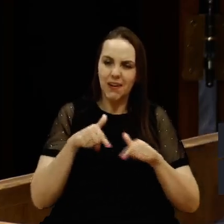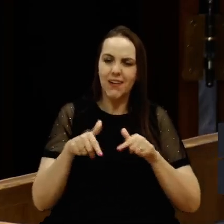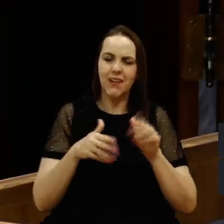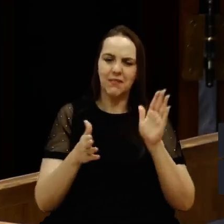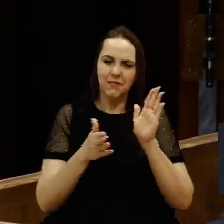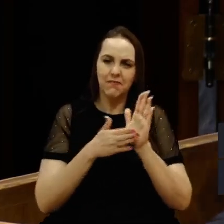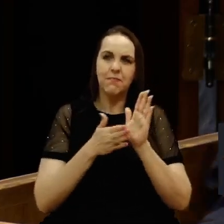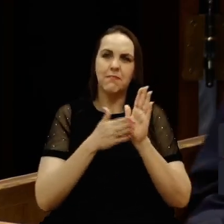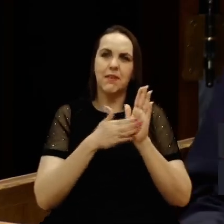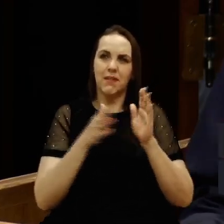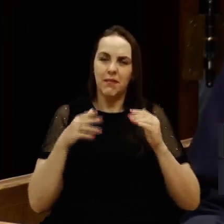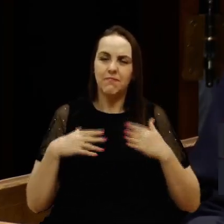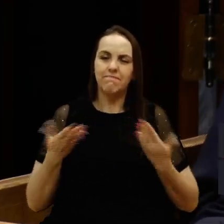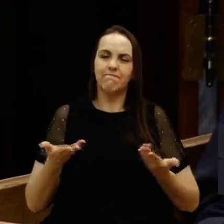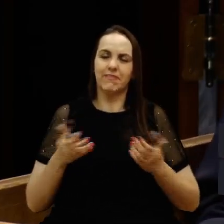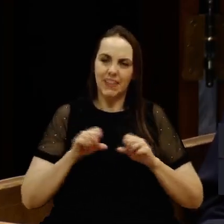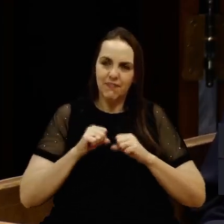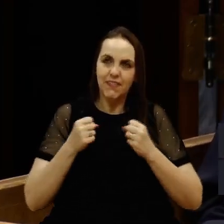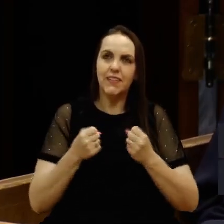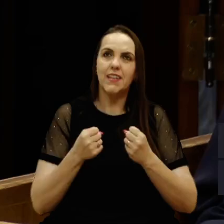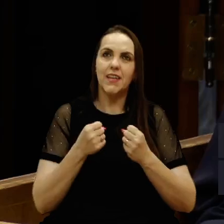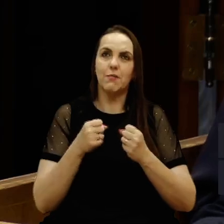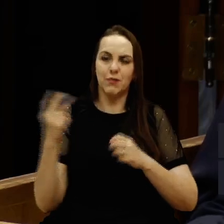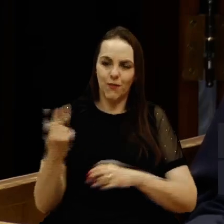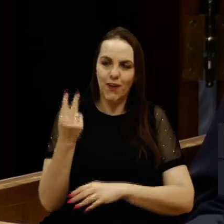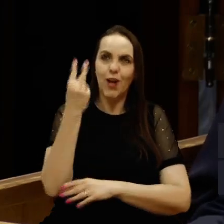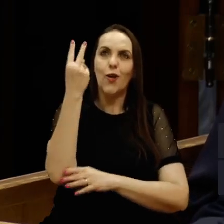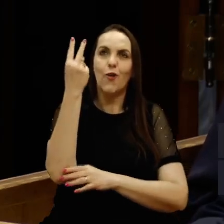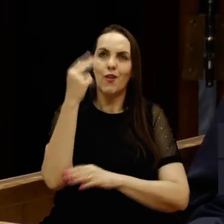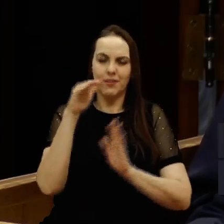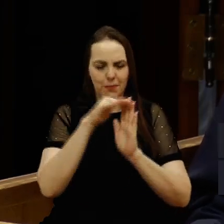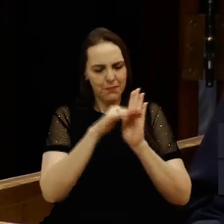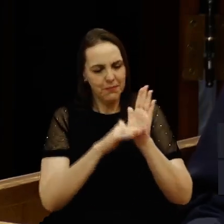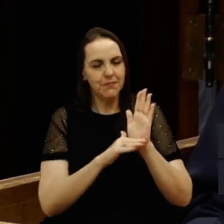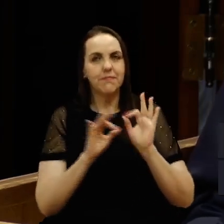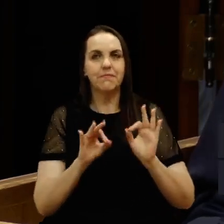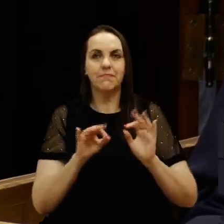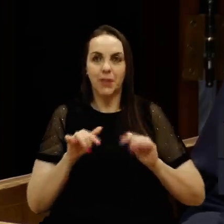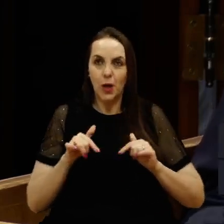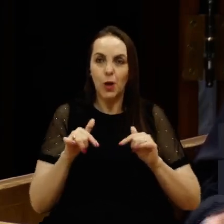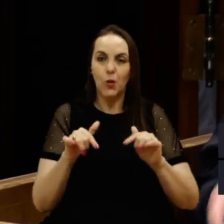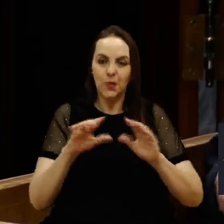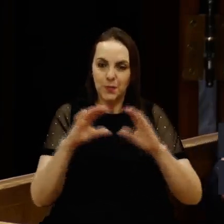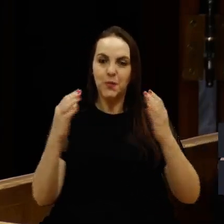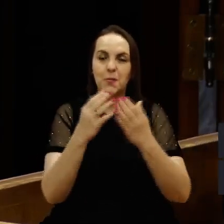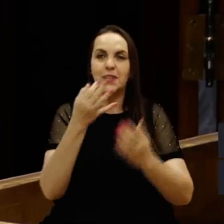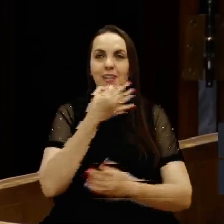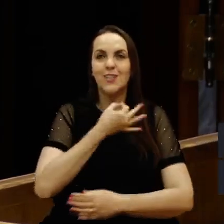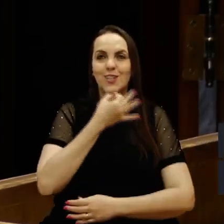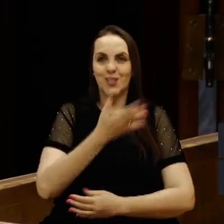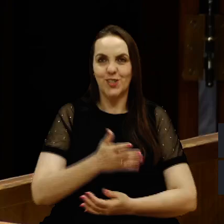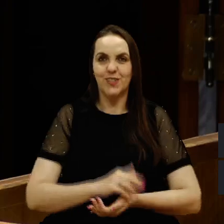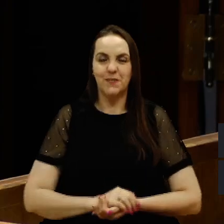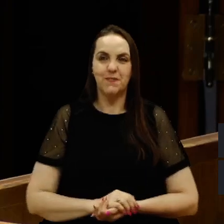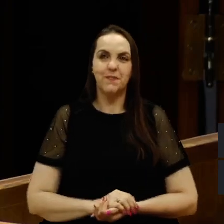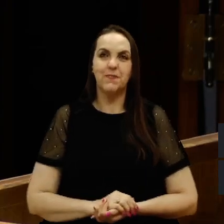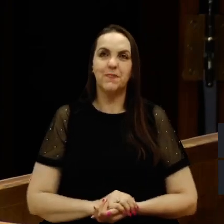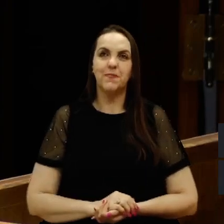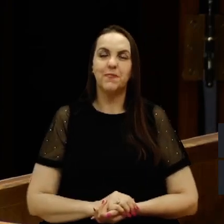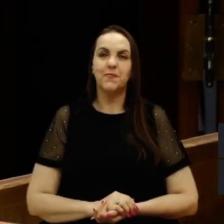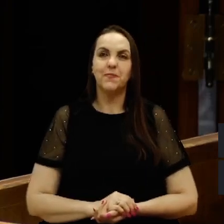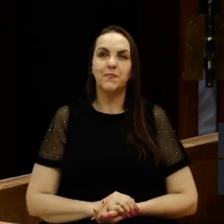os nossos princípios e valores, batalhando em prol da nossa comunidade de Caxias do Sul.